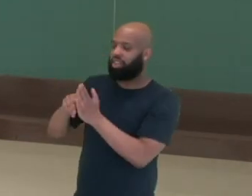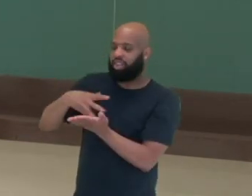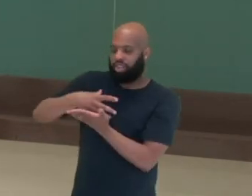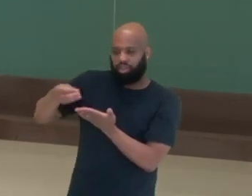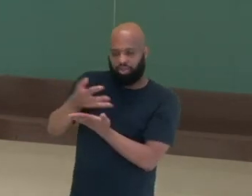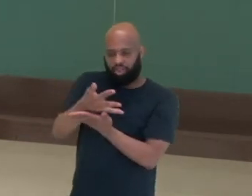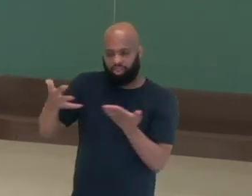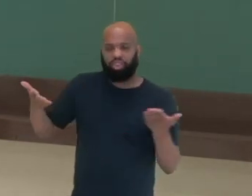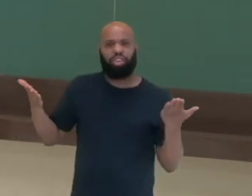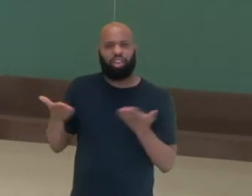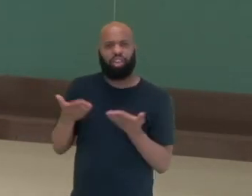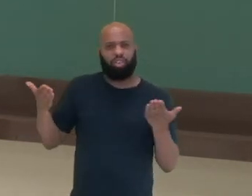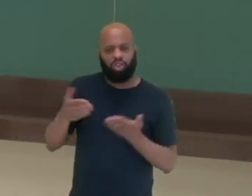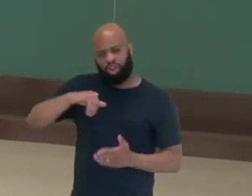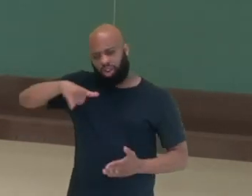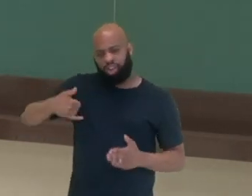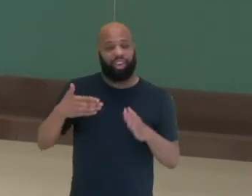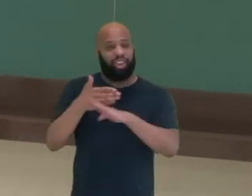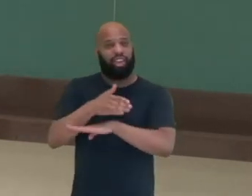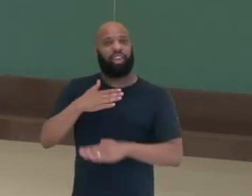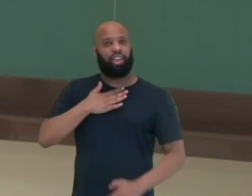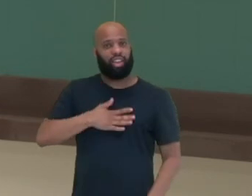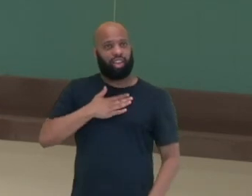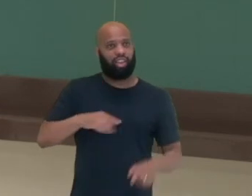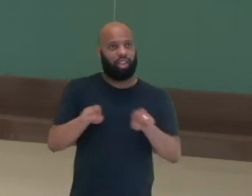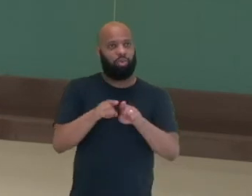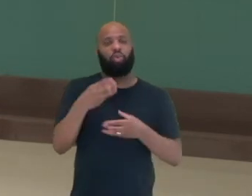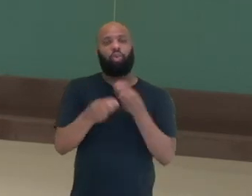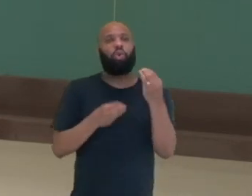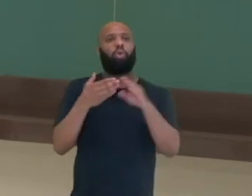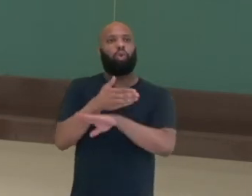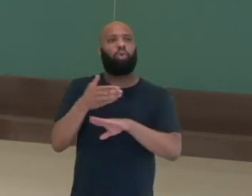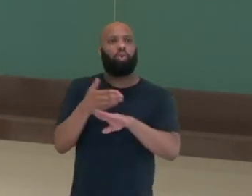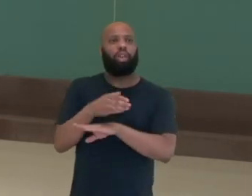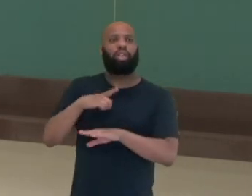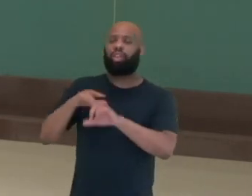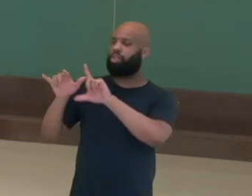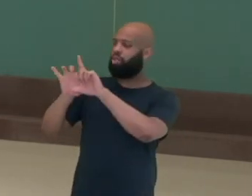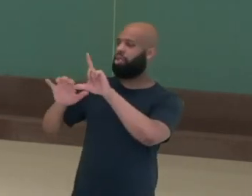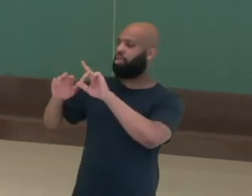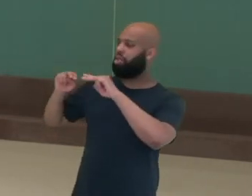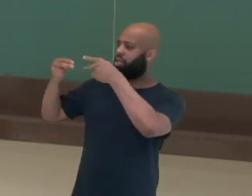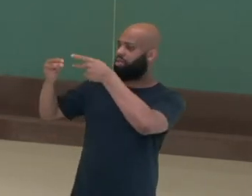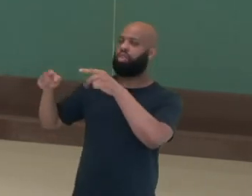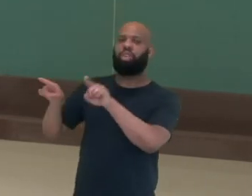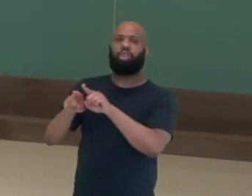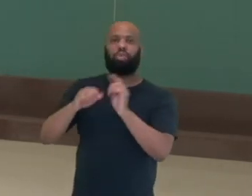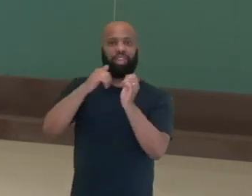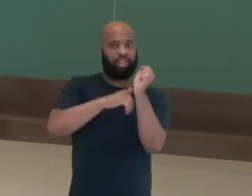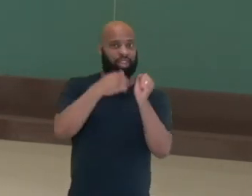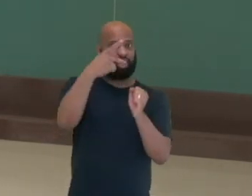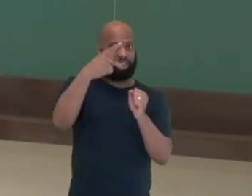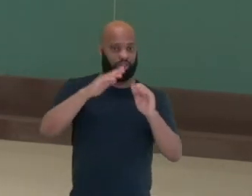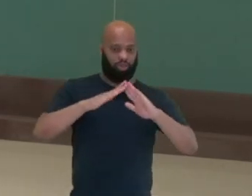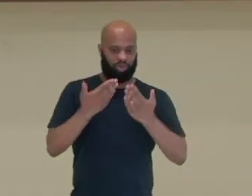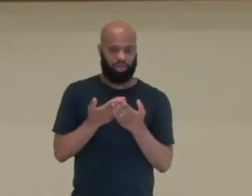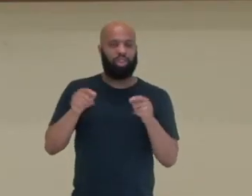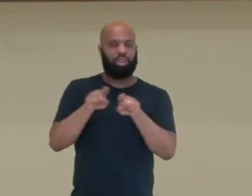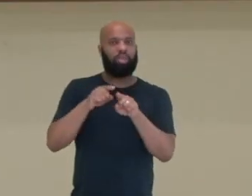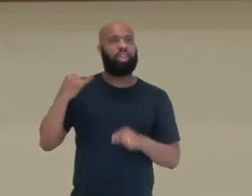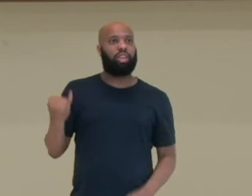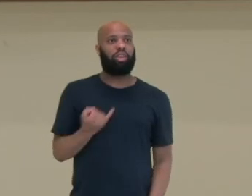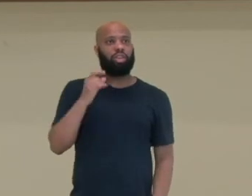Ah, vamos lá, acessem, é bem divertido. Como que você faz para acessar? Utilize lá o seu arroba escola, tá bom? E